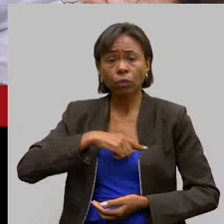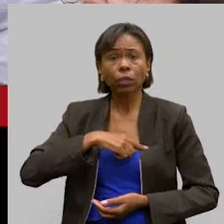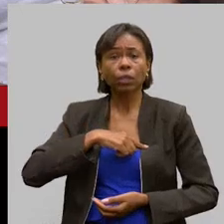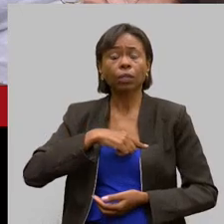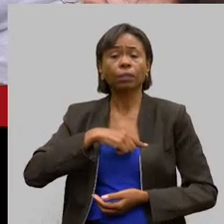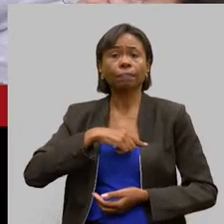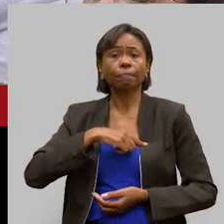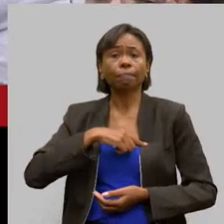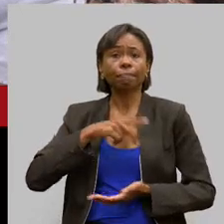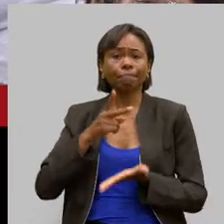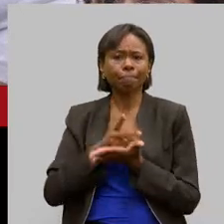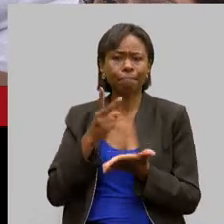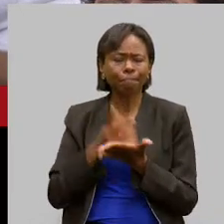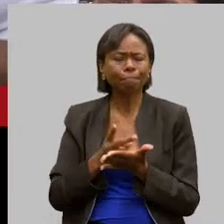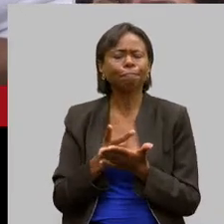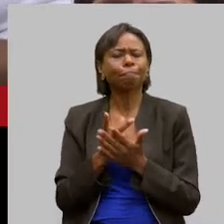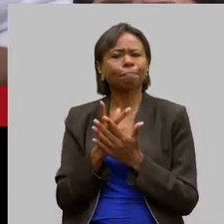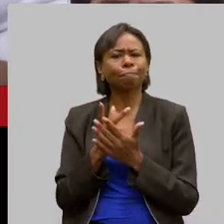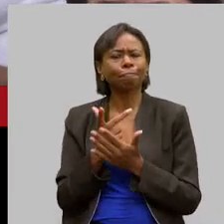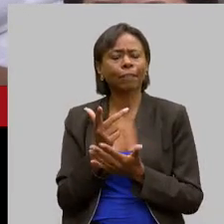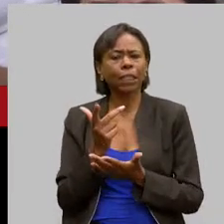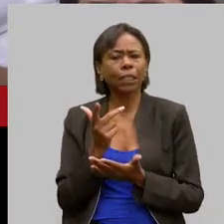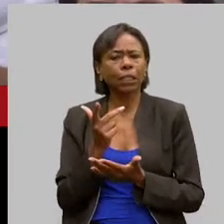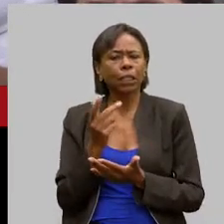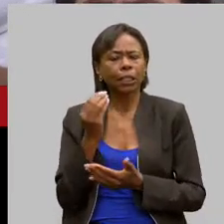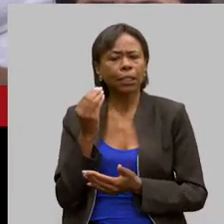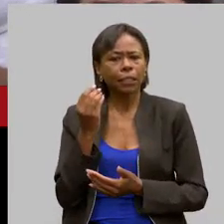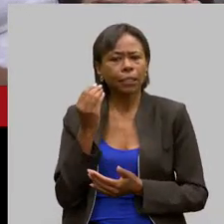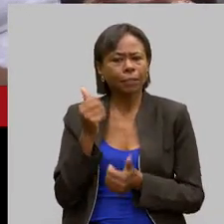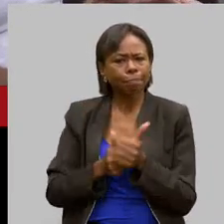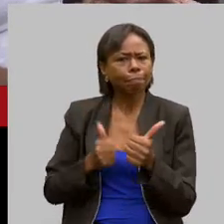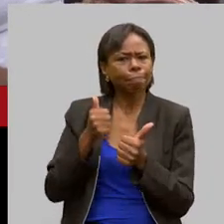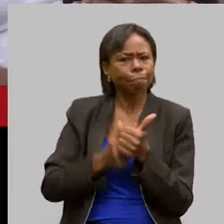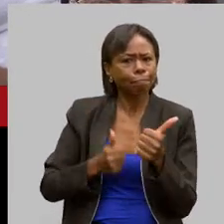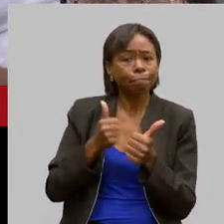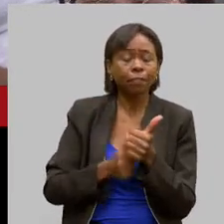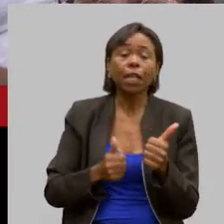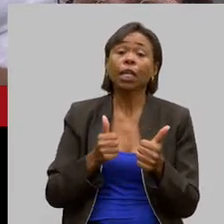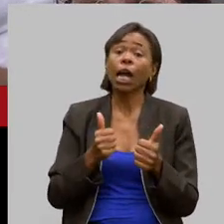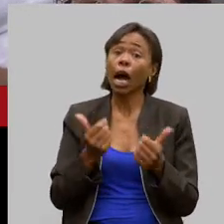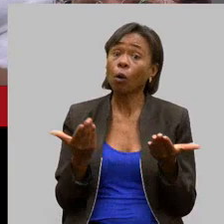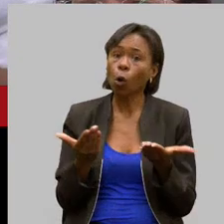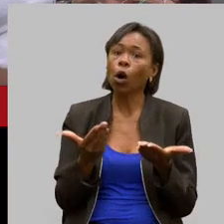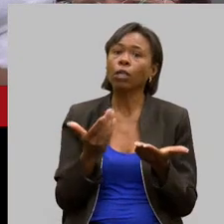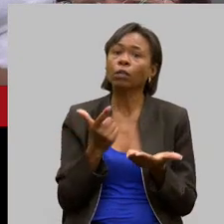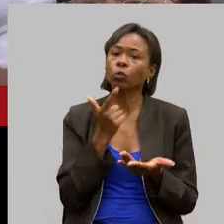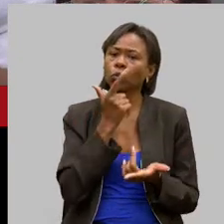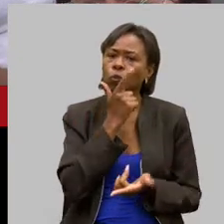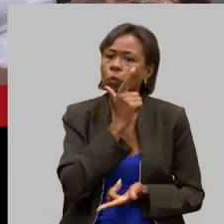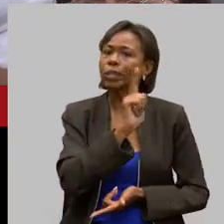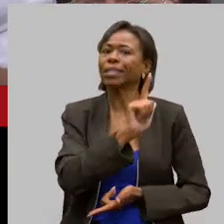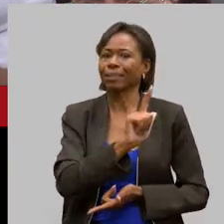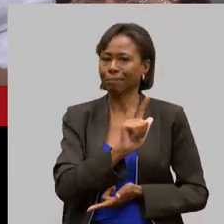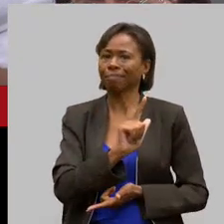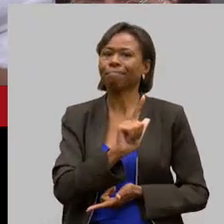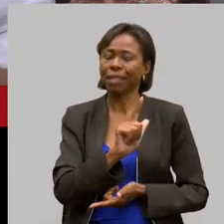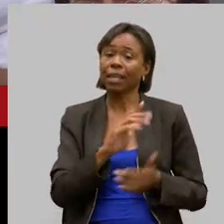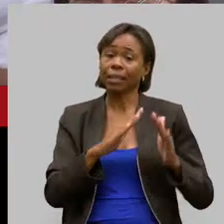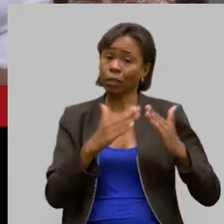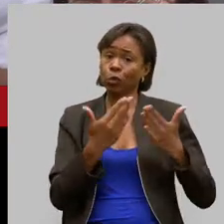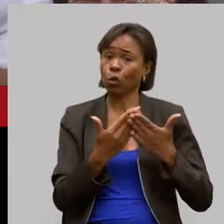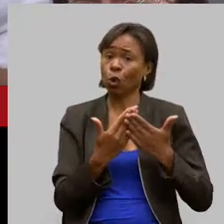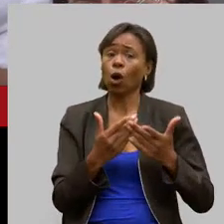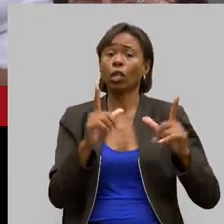idealizando e a gente está conseguindo pelo menos na questão escolar diminuir um